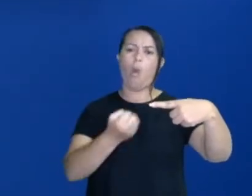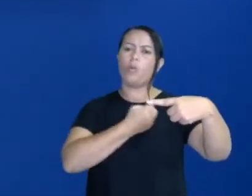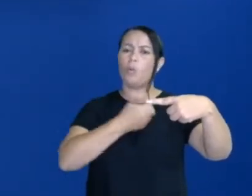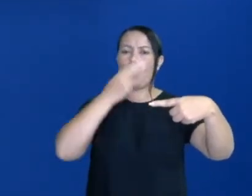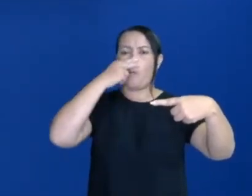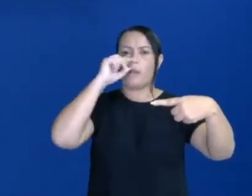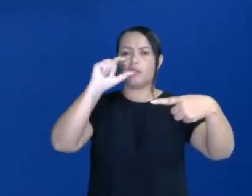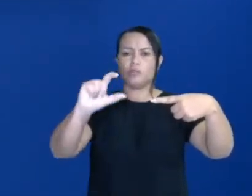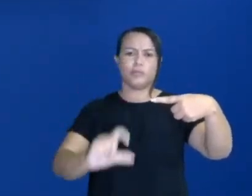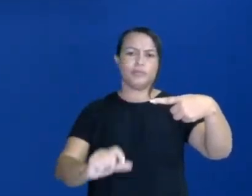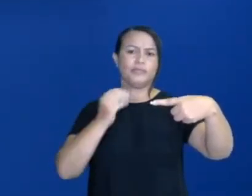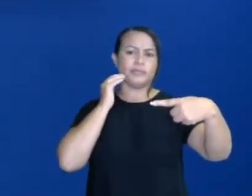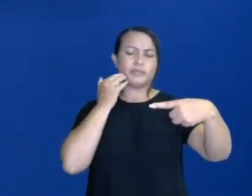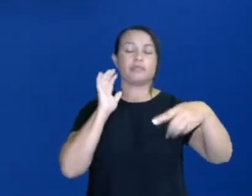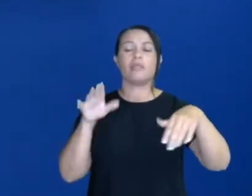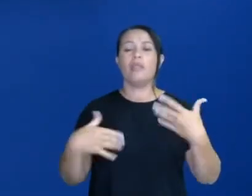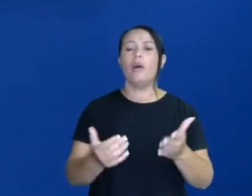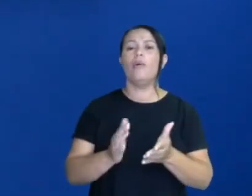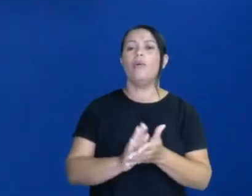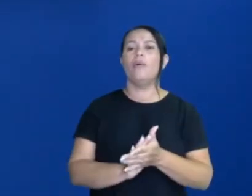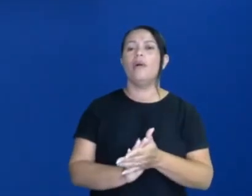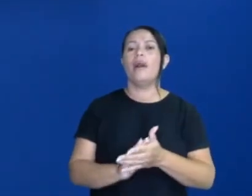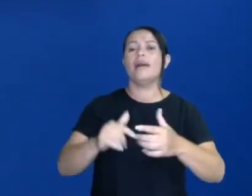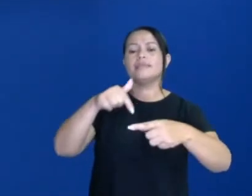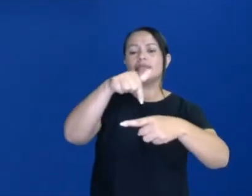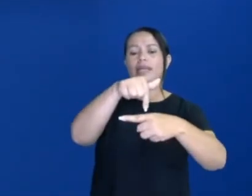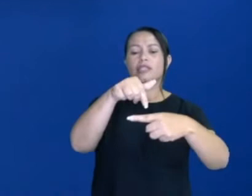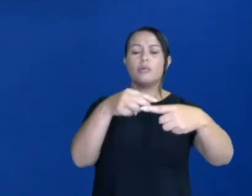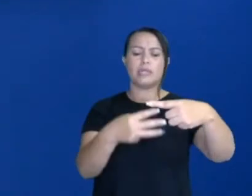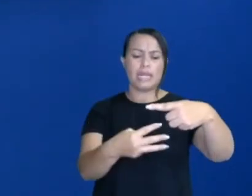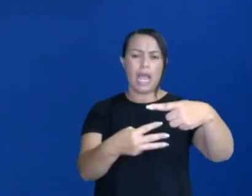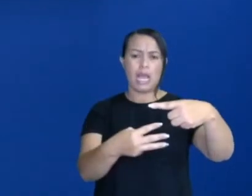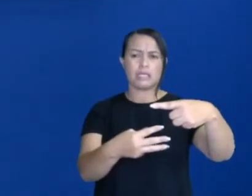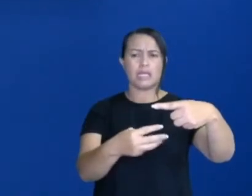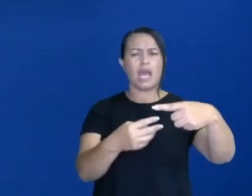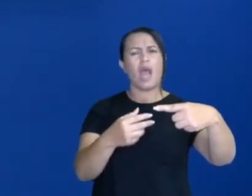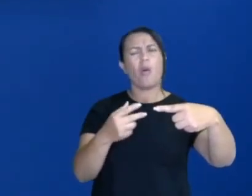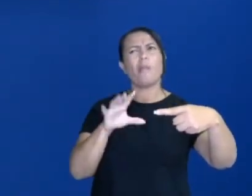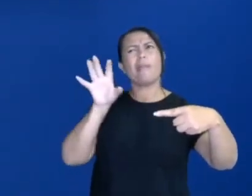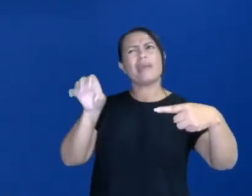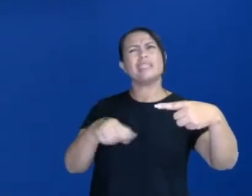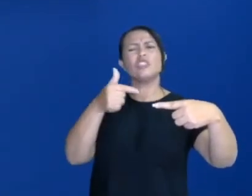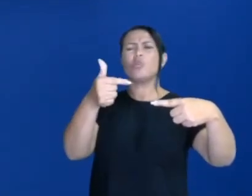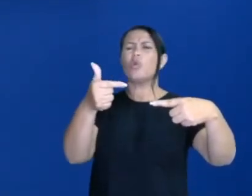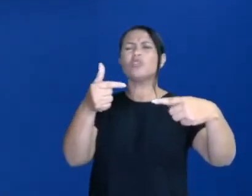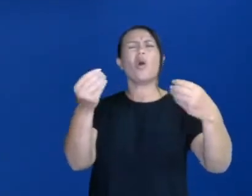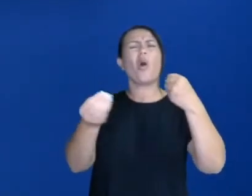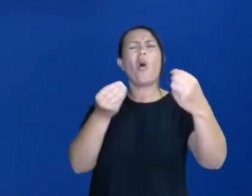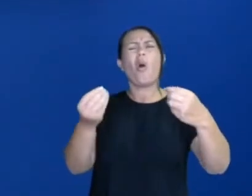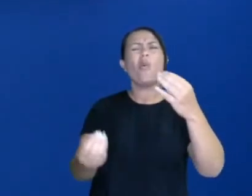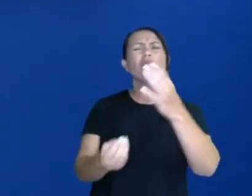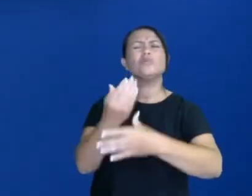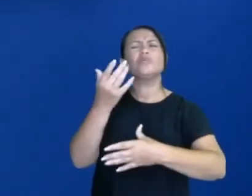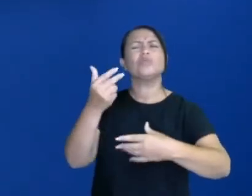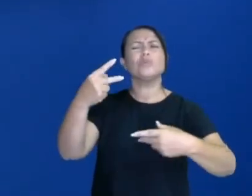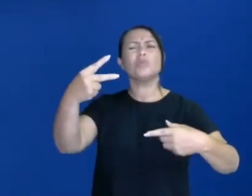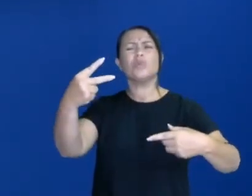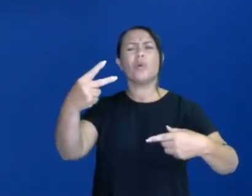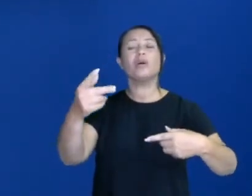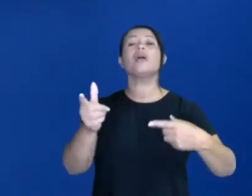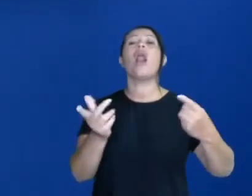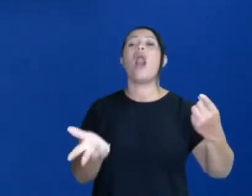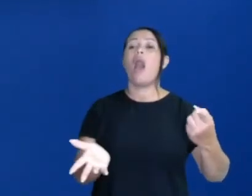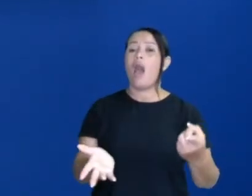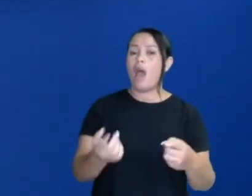certo? Então, ó, 7 sobre 3, eu peguei esse 2. Professora, de onde foi que veio esse 2? Esse 2